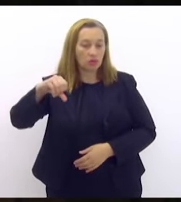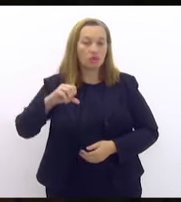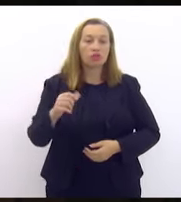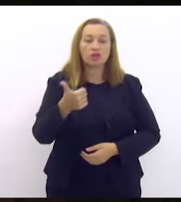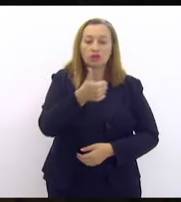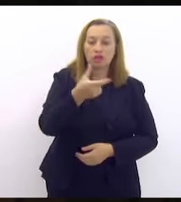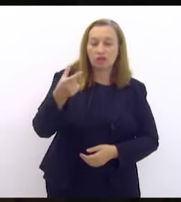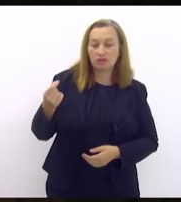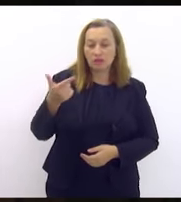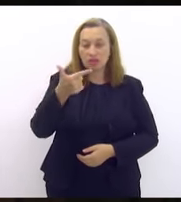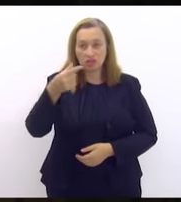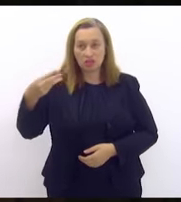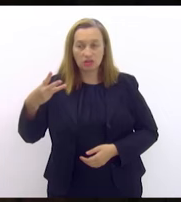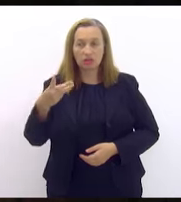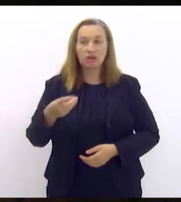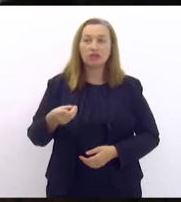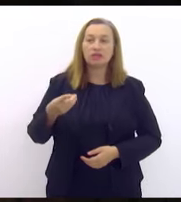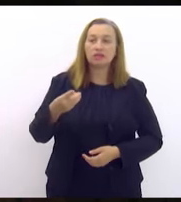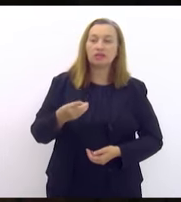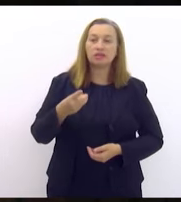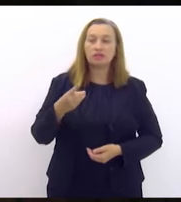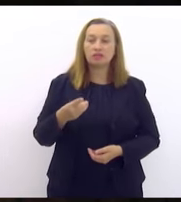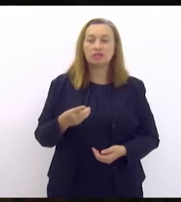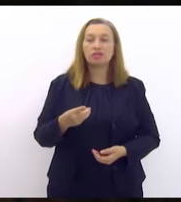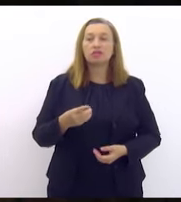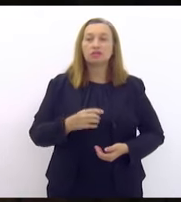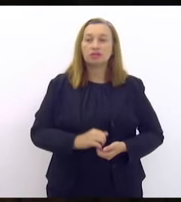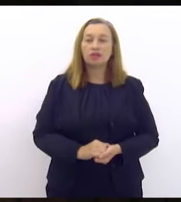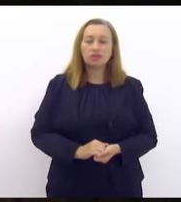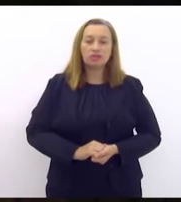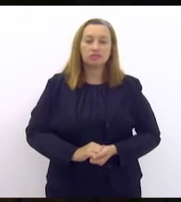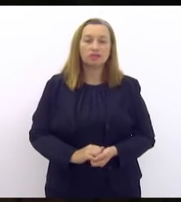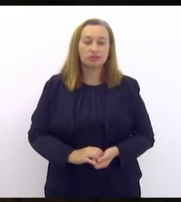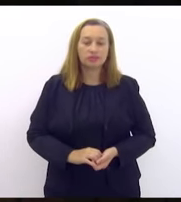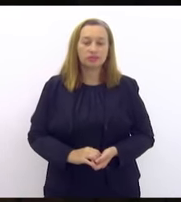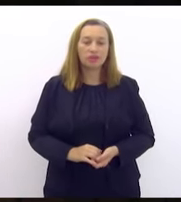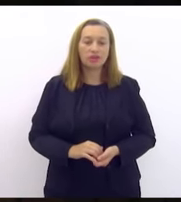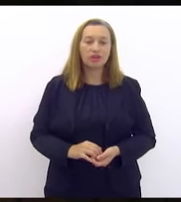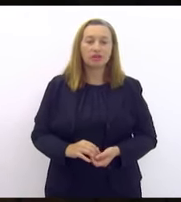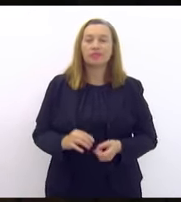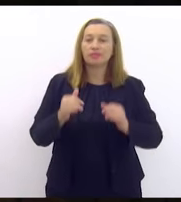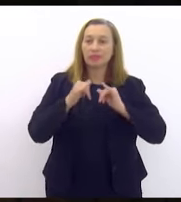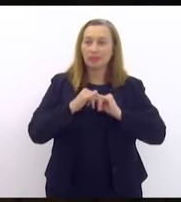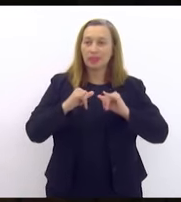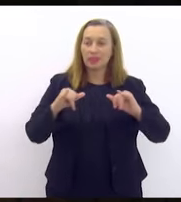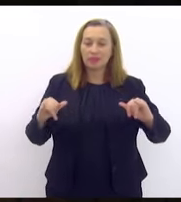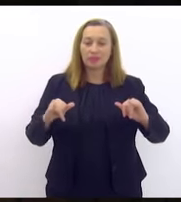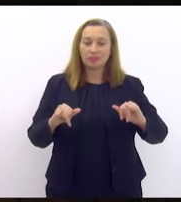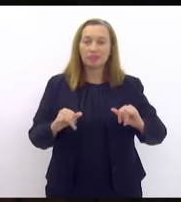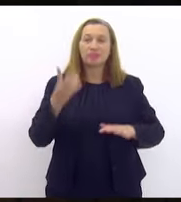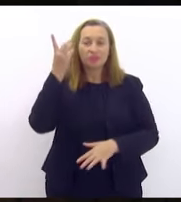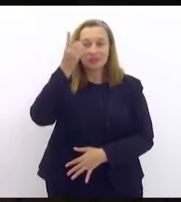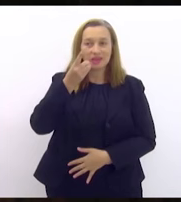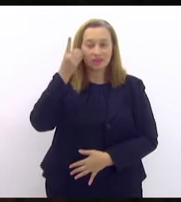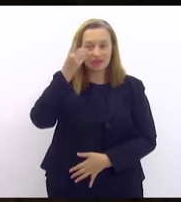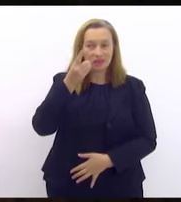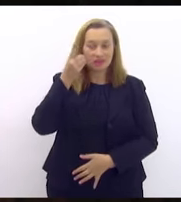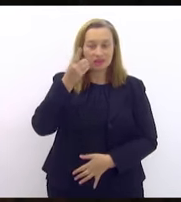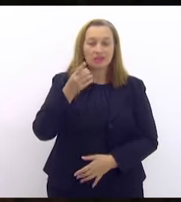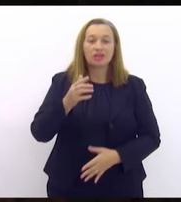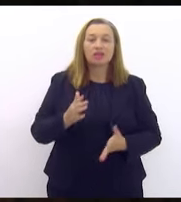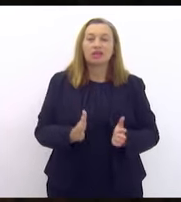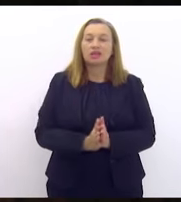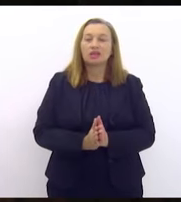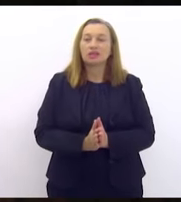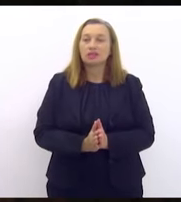2.289 de 23, de autoria do Poder Executivo. Anuncio, deputado Luiz, em regime